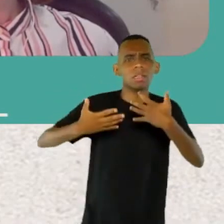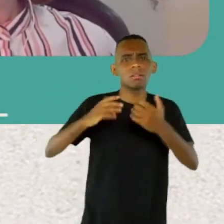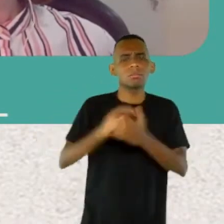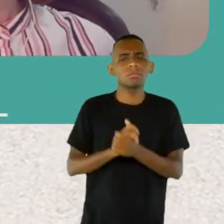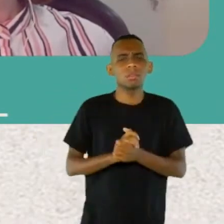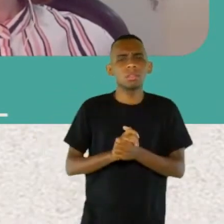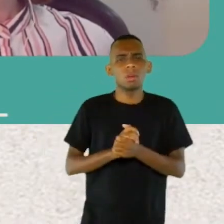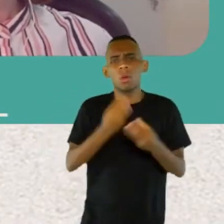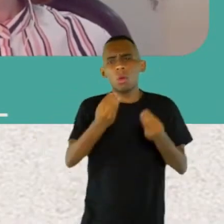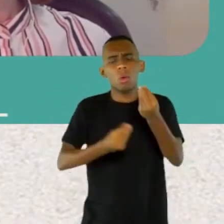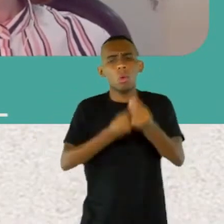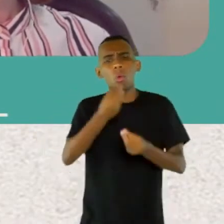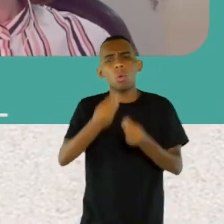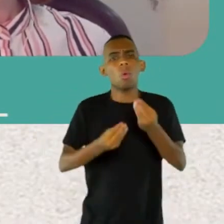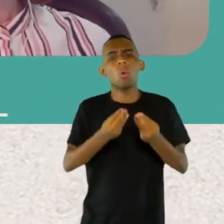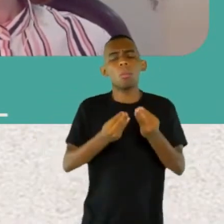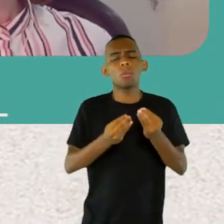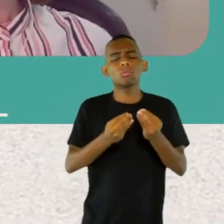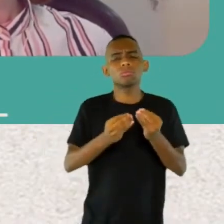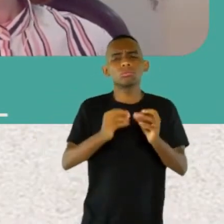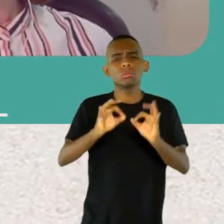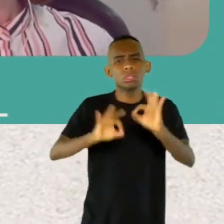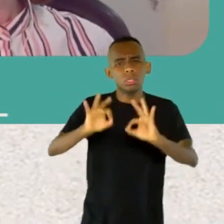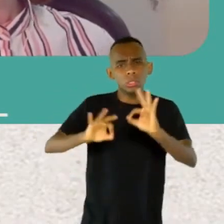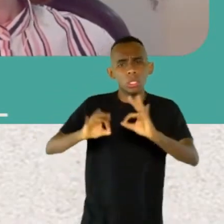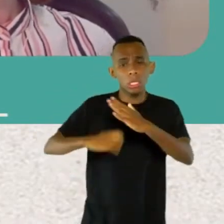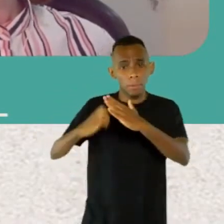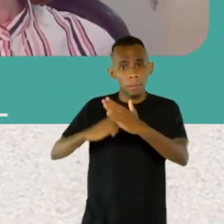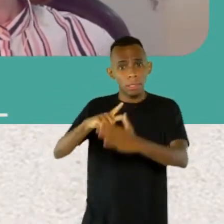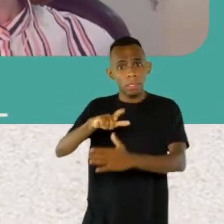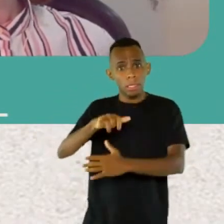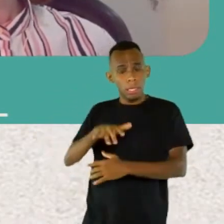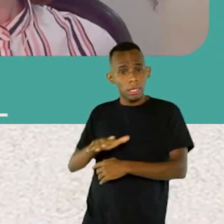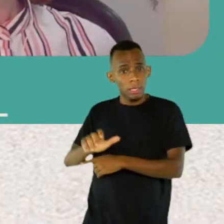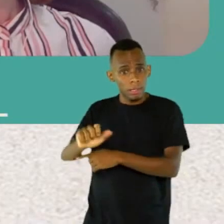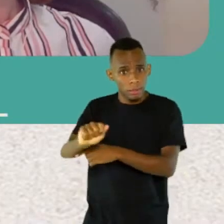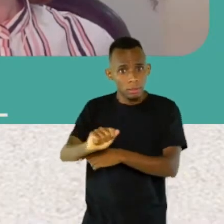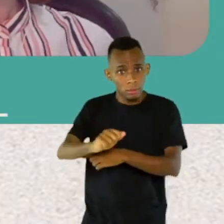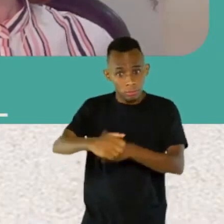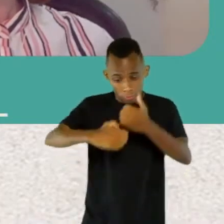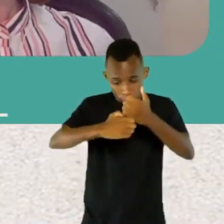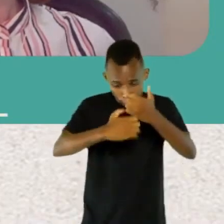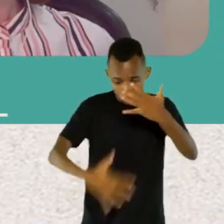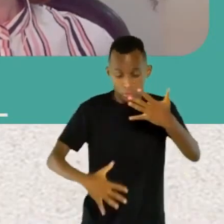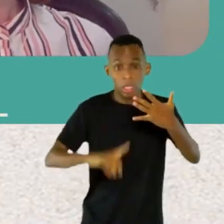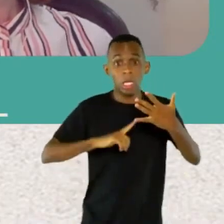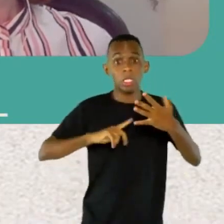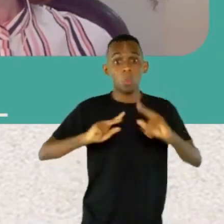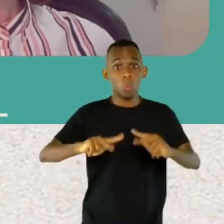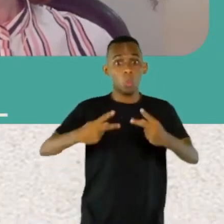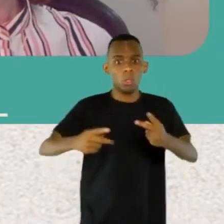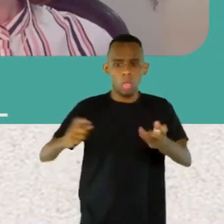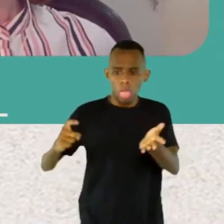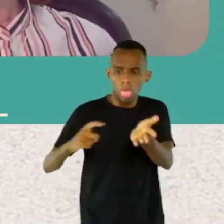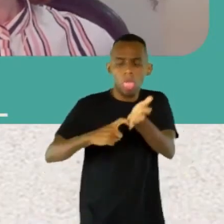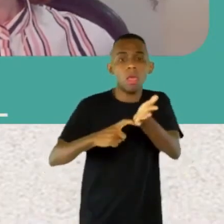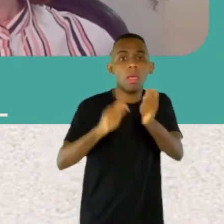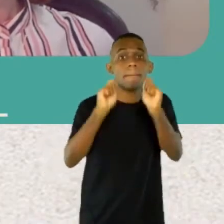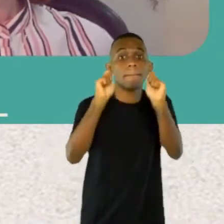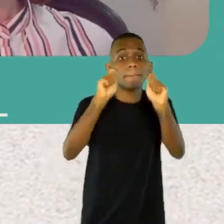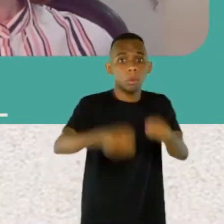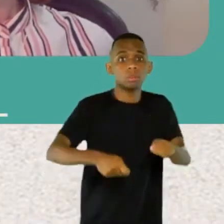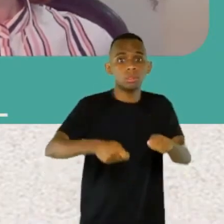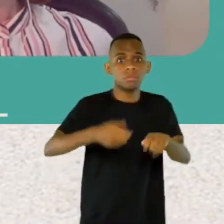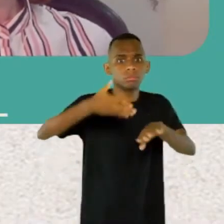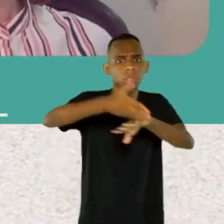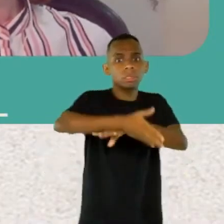editado pela Leia. Você que está nos assistindo aí, nos comentários tem o link de compra. Se quiser, pode